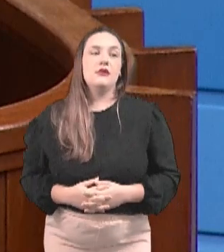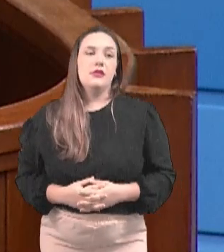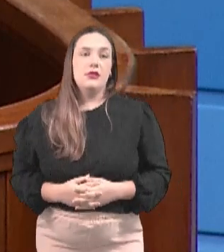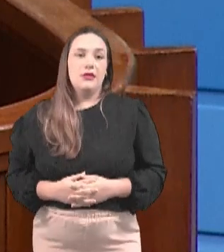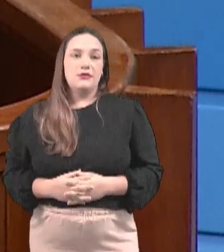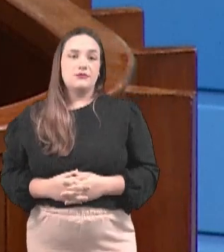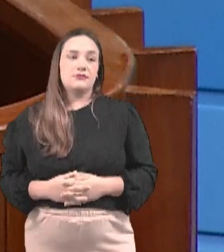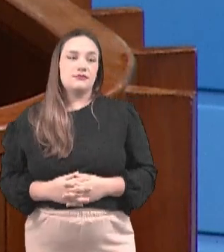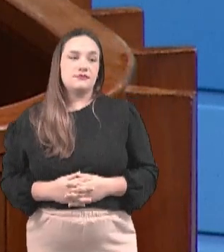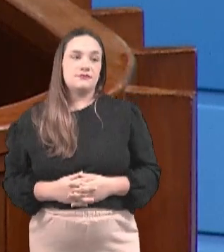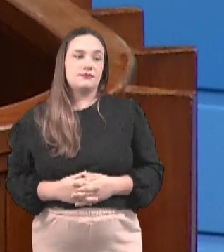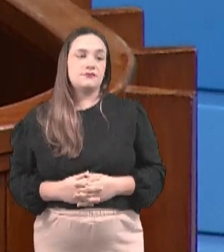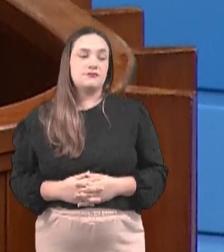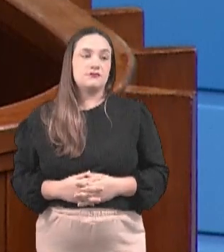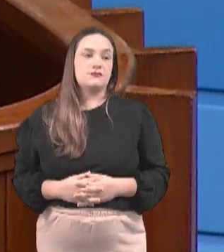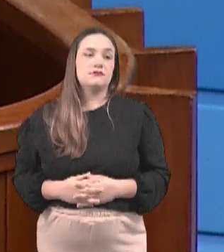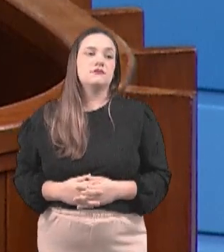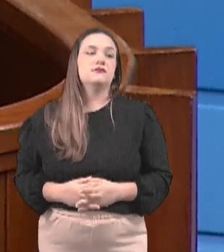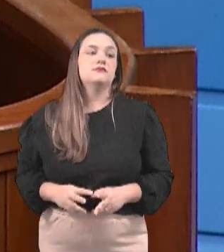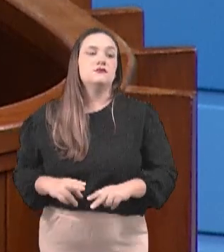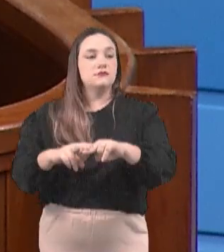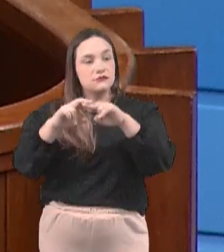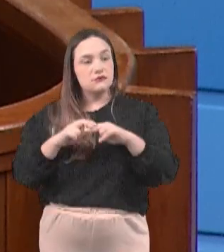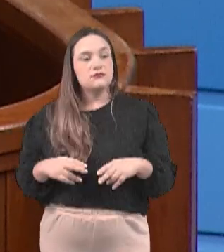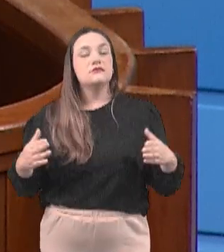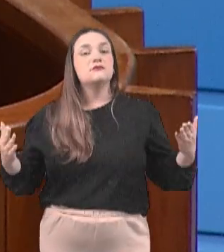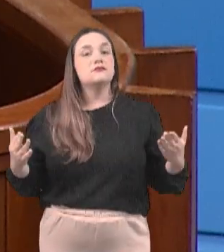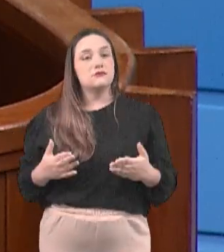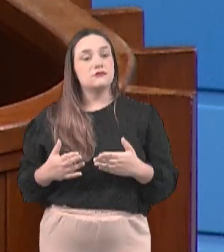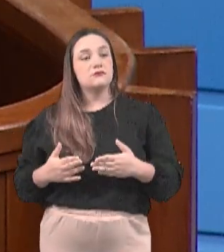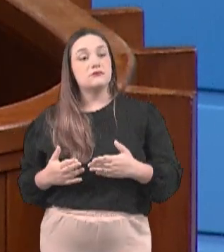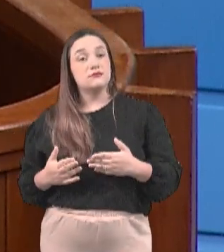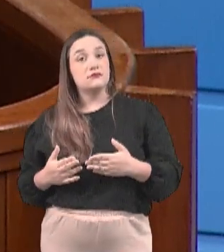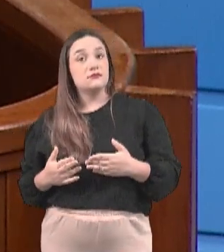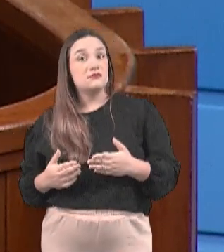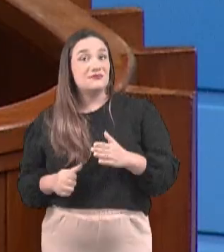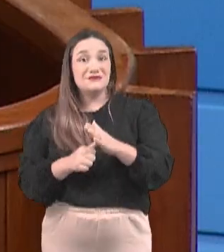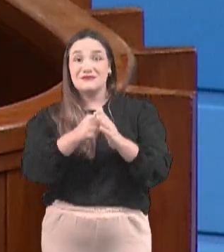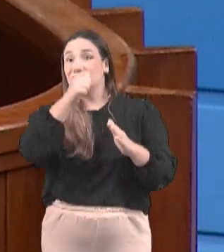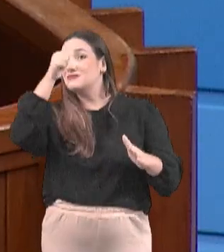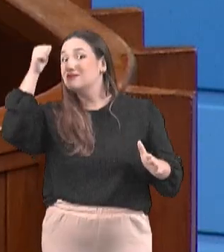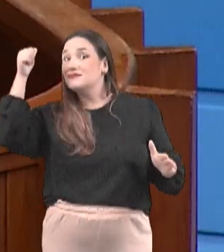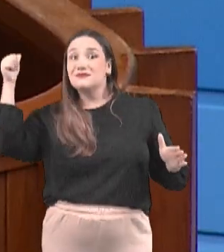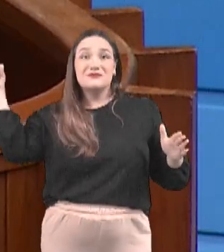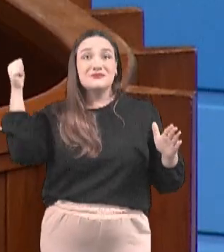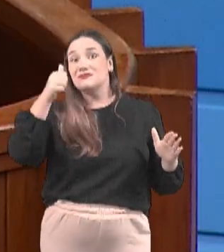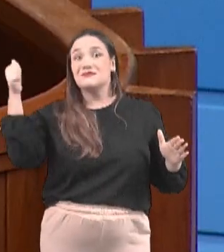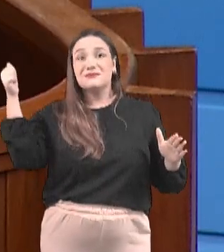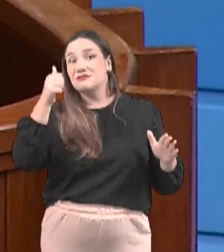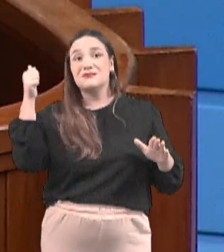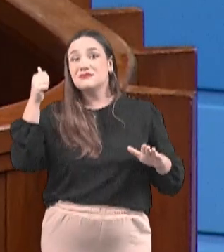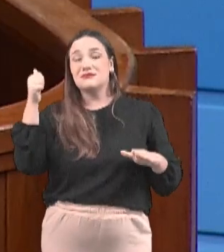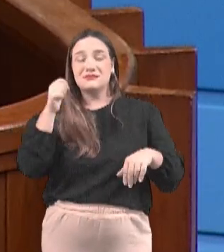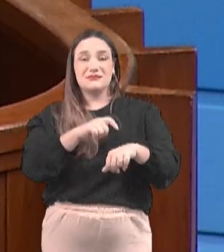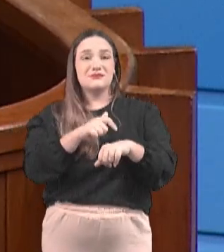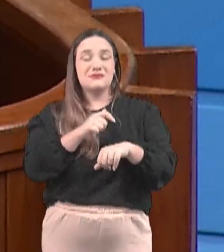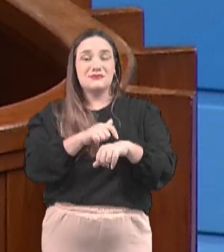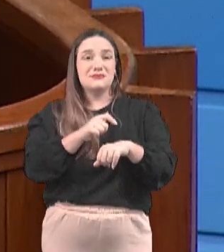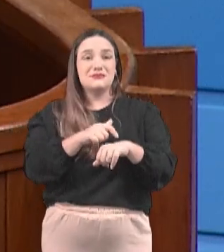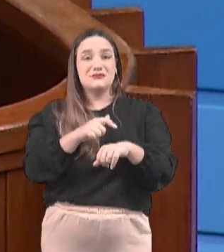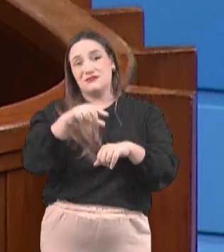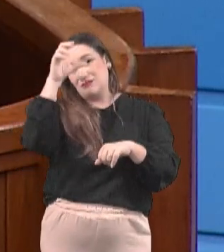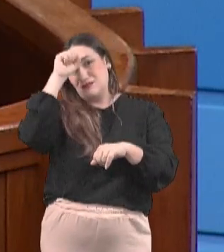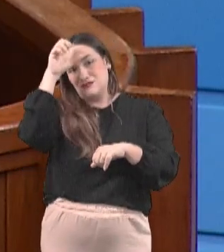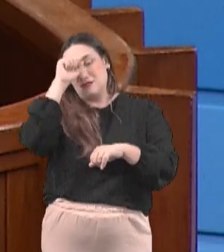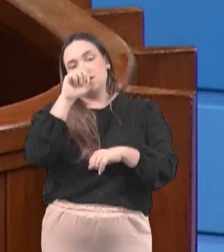tem jogado o primeiro momento da educação, que é o momento da alfabetização, da aprendizagem, e